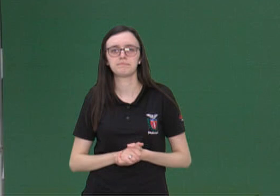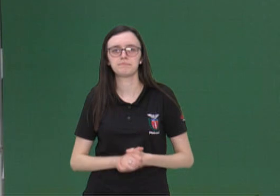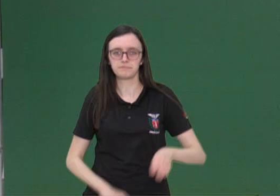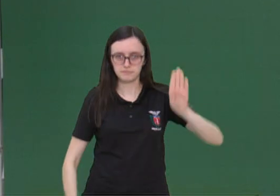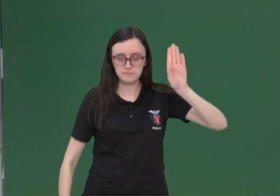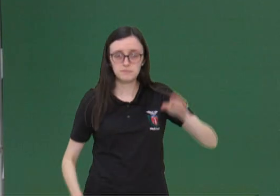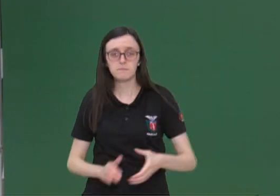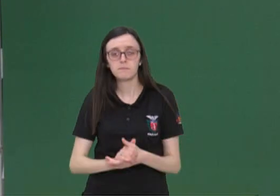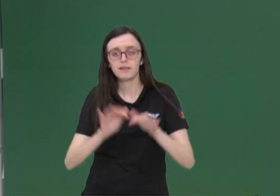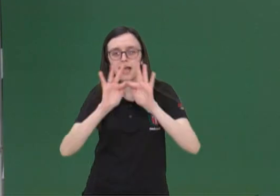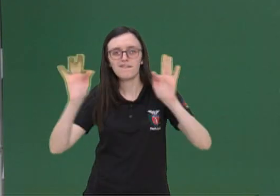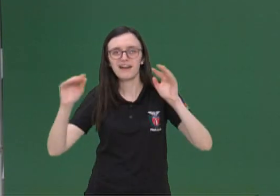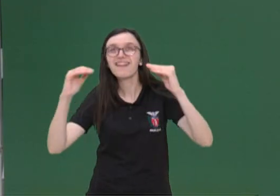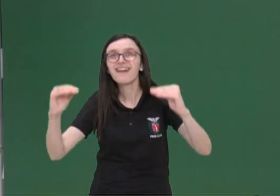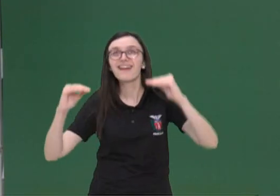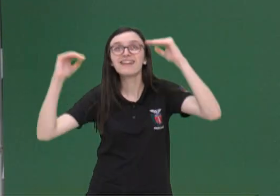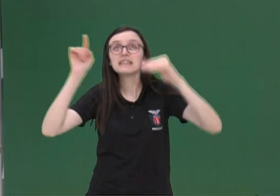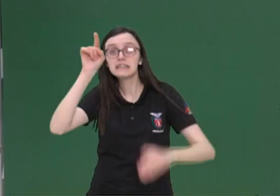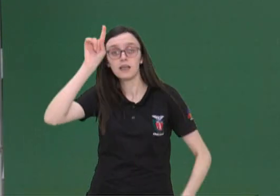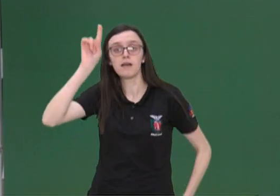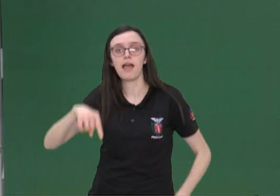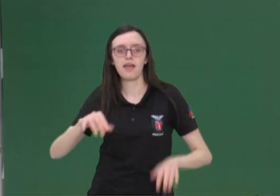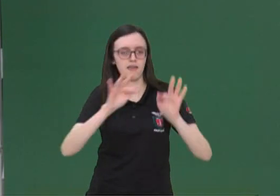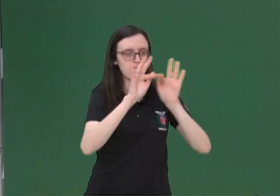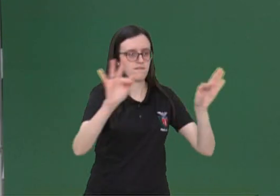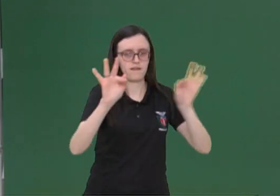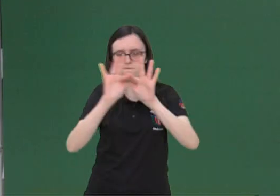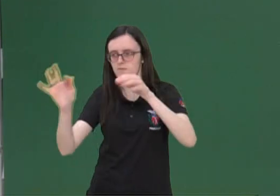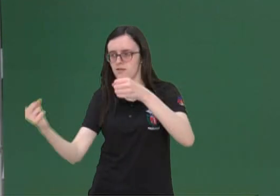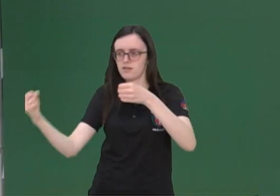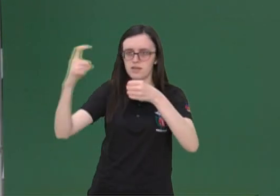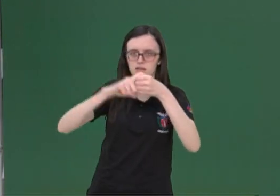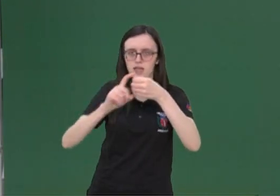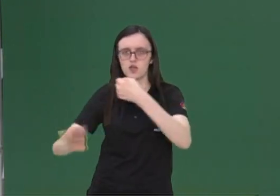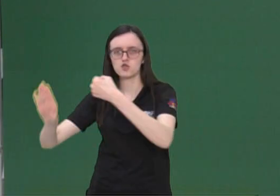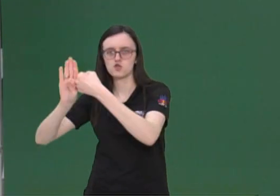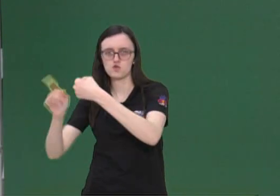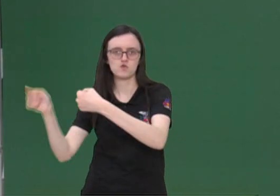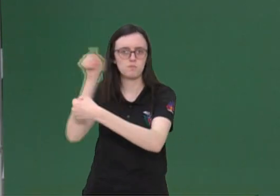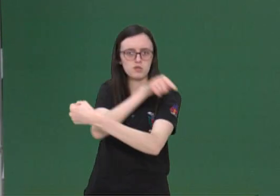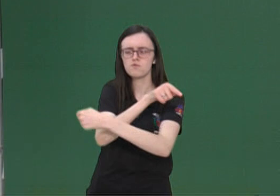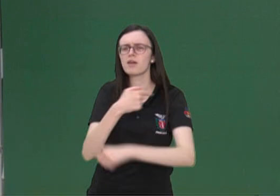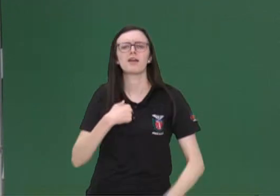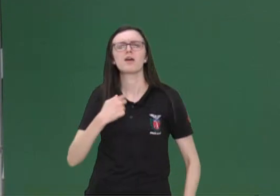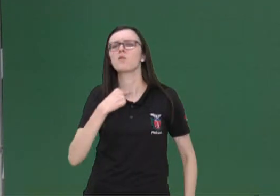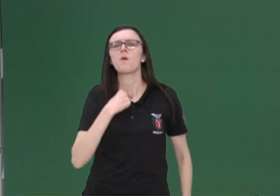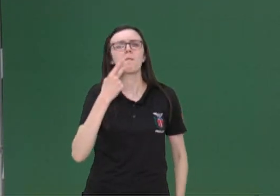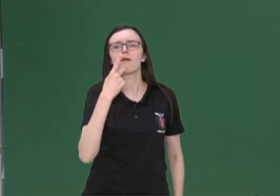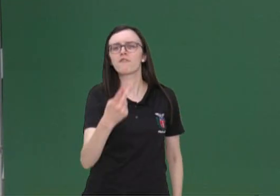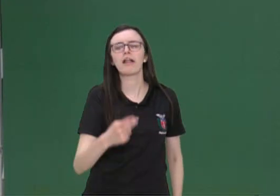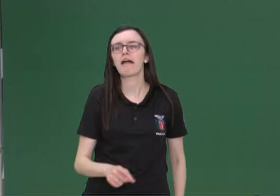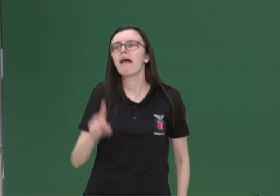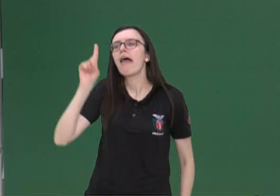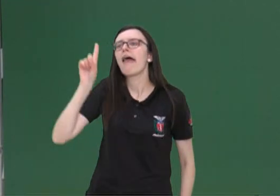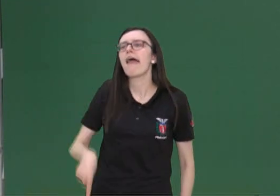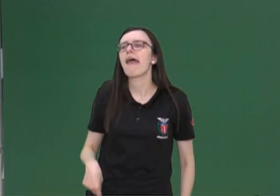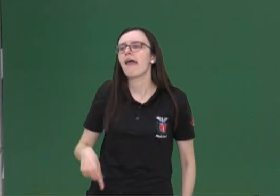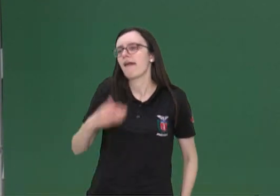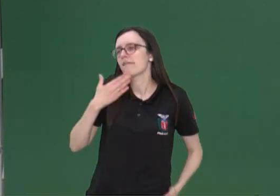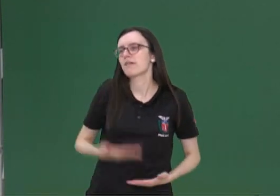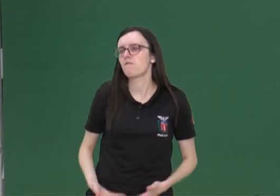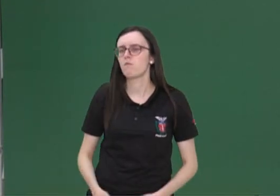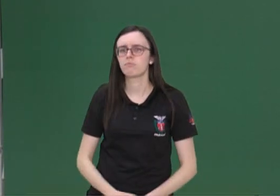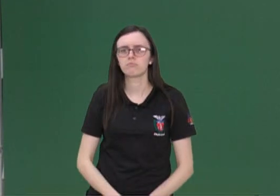frase da questão anterior é subordinada substantiva. Sim, eu não poderia dizer é incrível